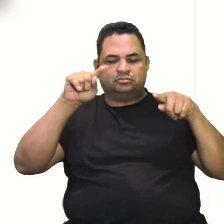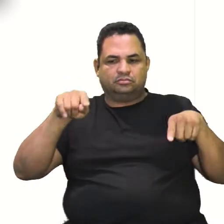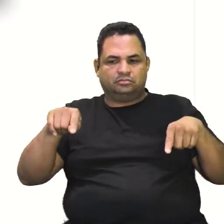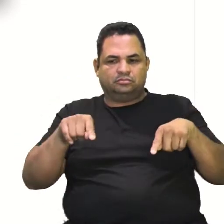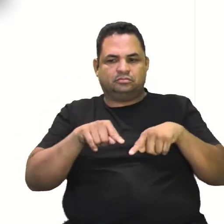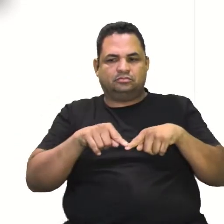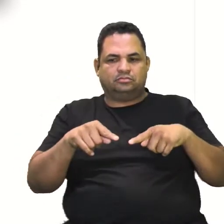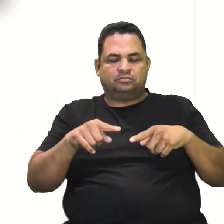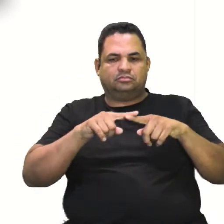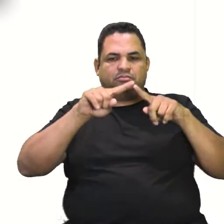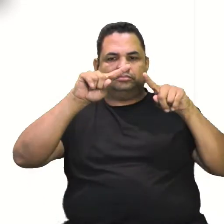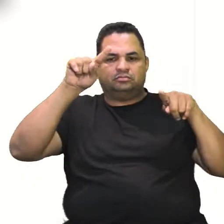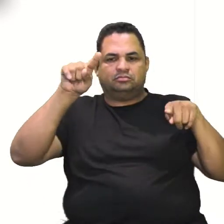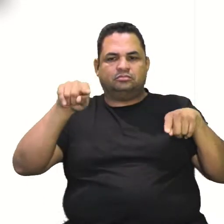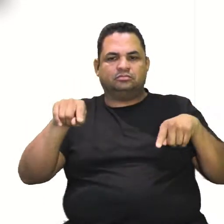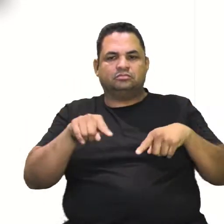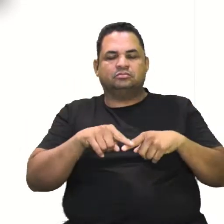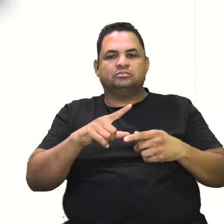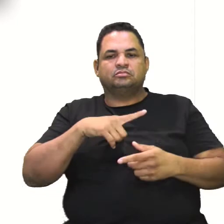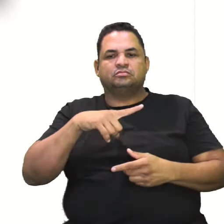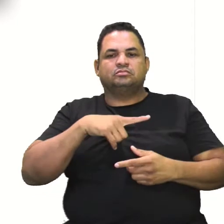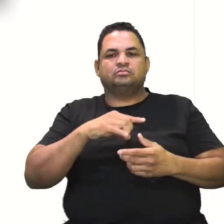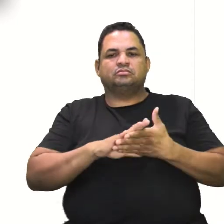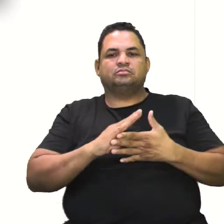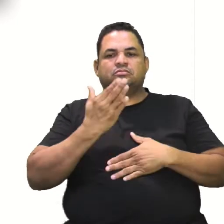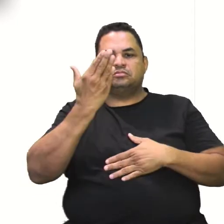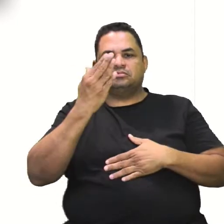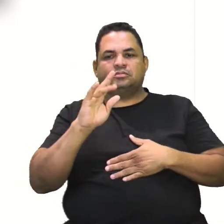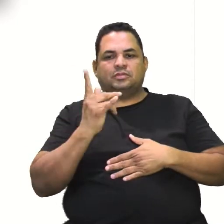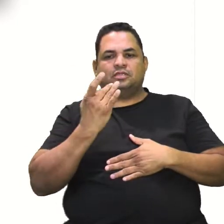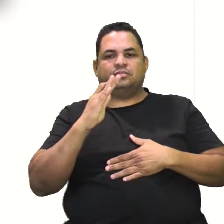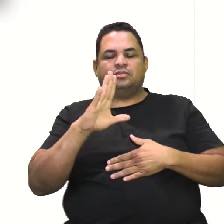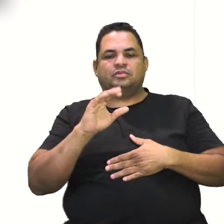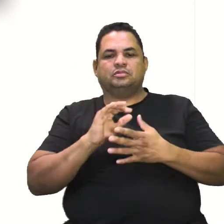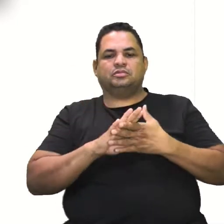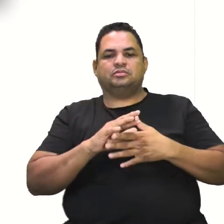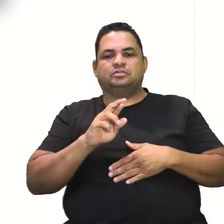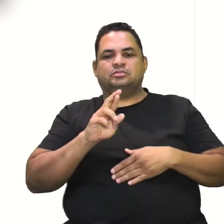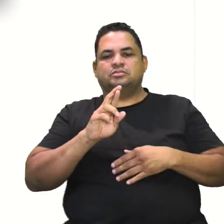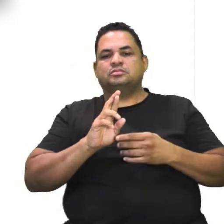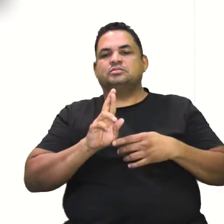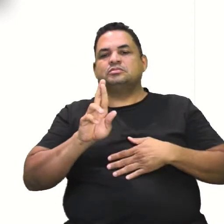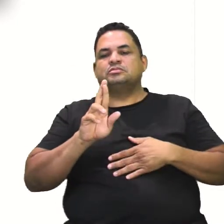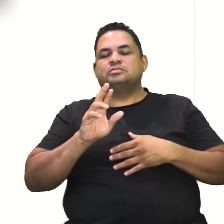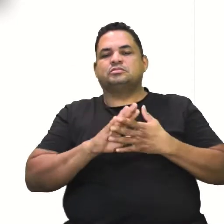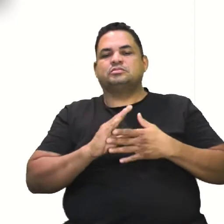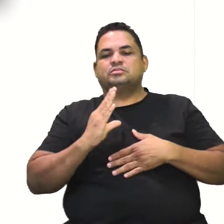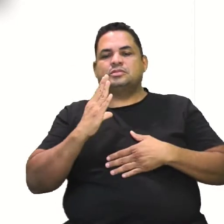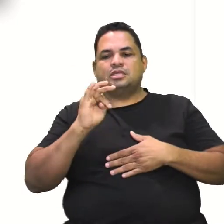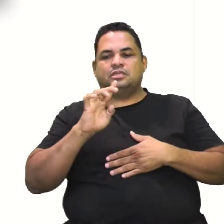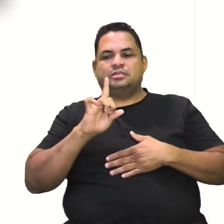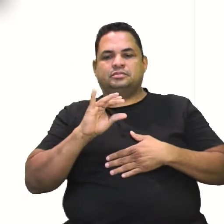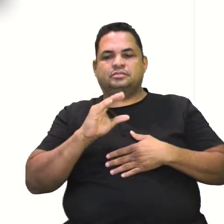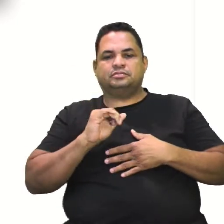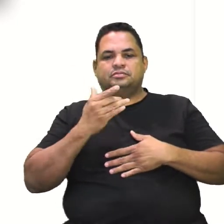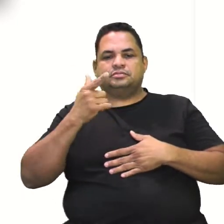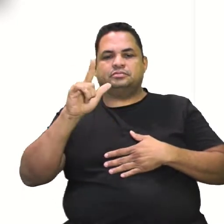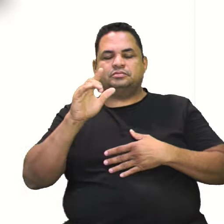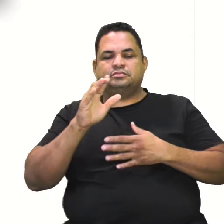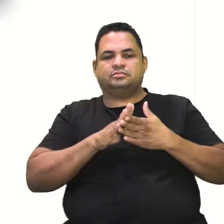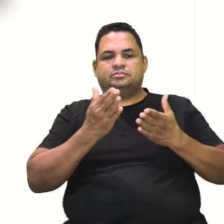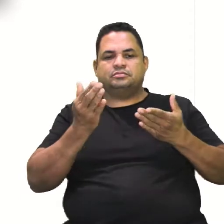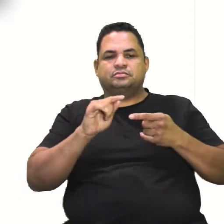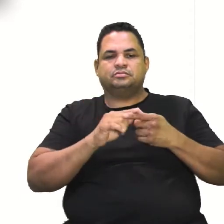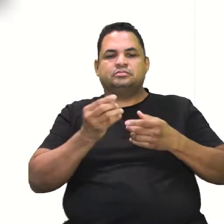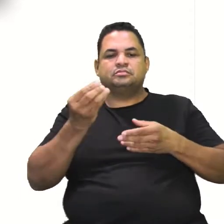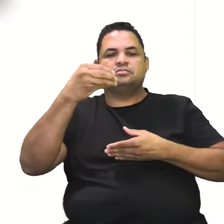plano cartesiano, a gente tem aí, né, a hipotenusa, que seria o raio, e os catetos, né, são aí as outras duas